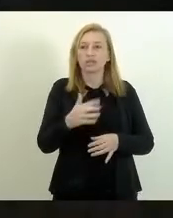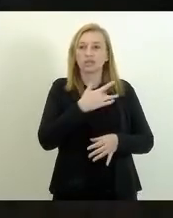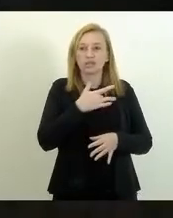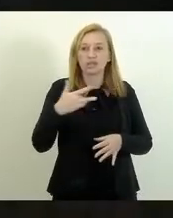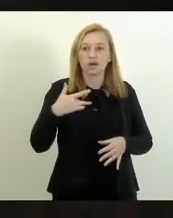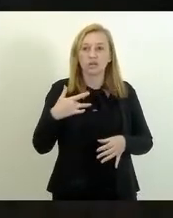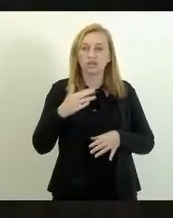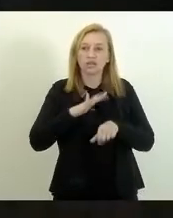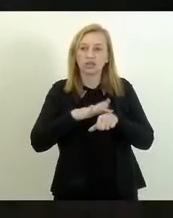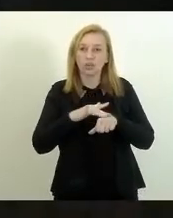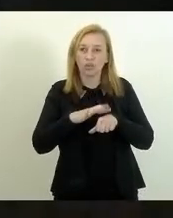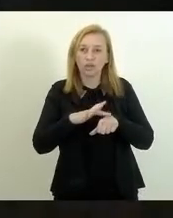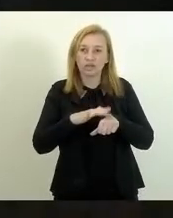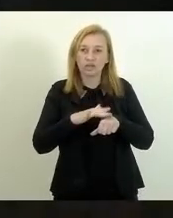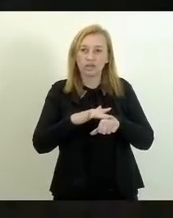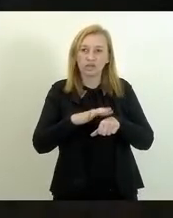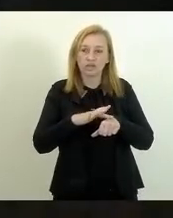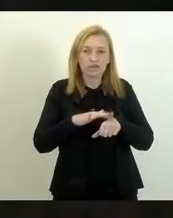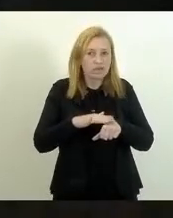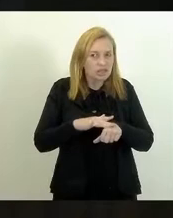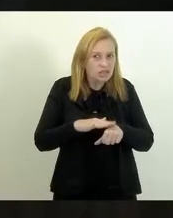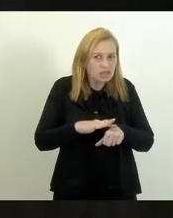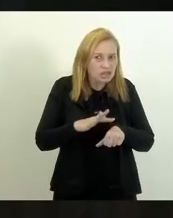da saúde da doença